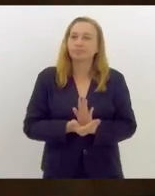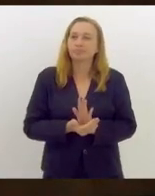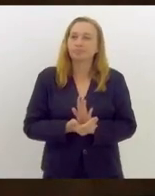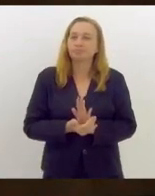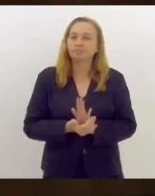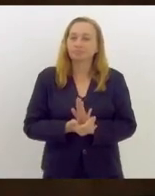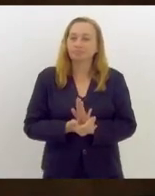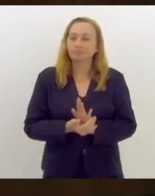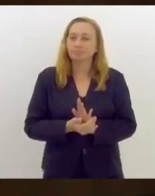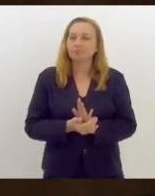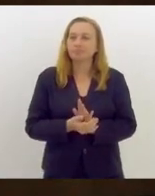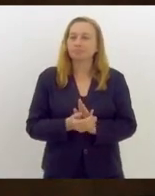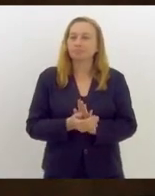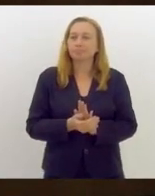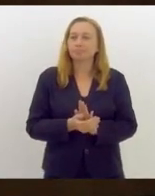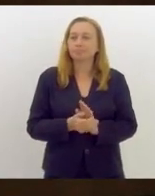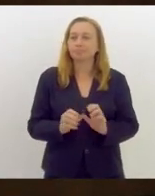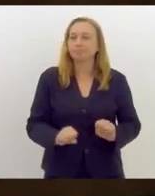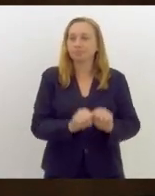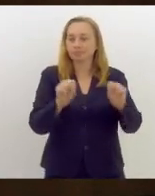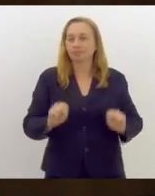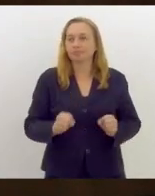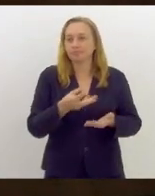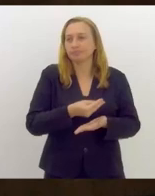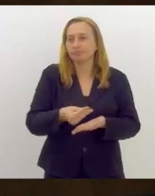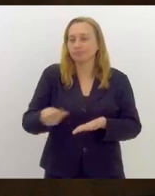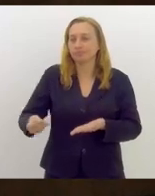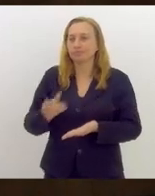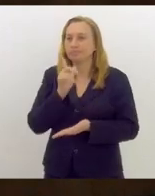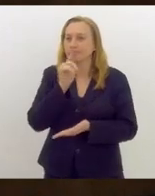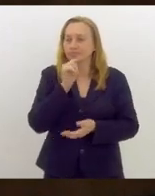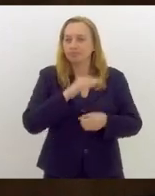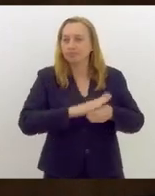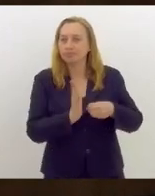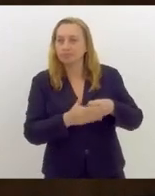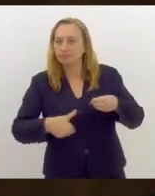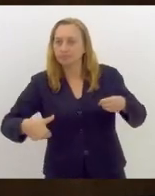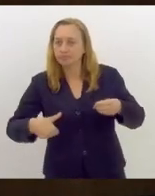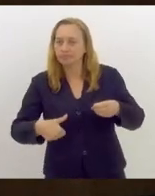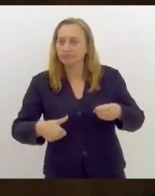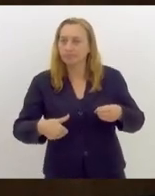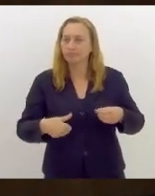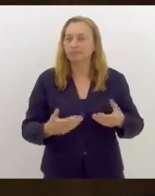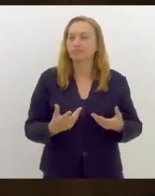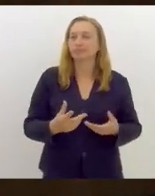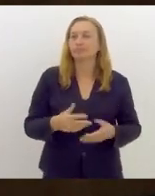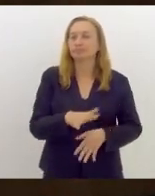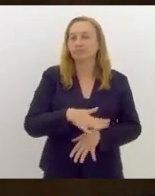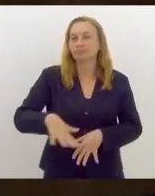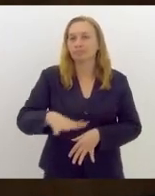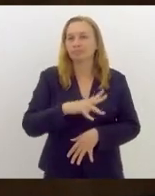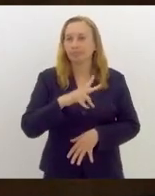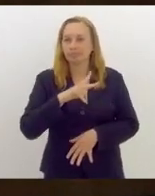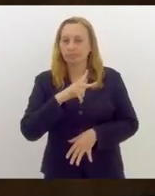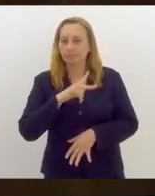do sistema de distribuição de água e esgoto a iniciativa privada